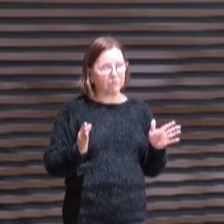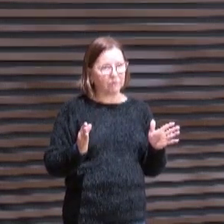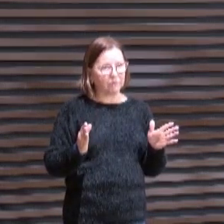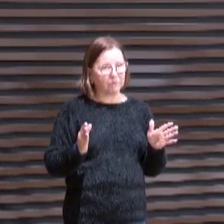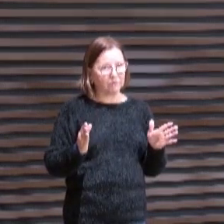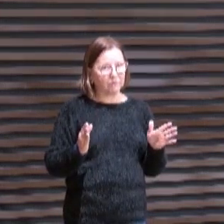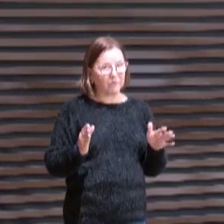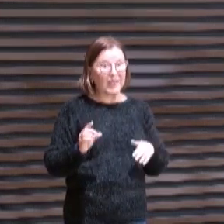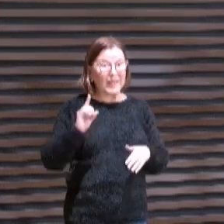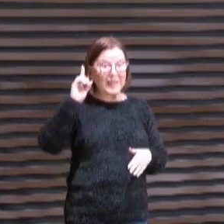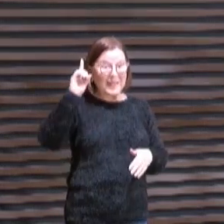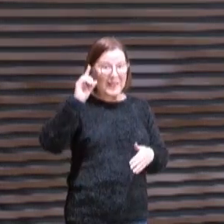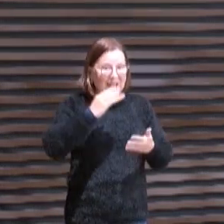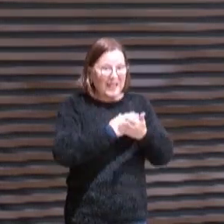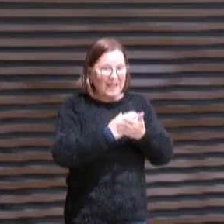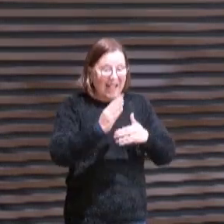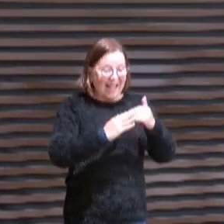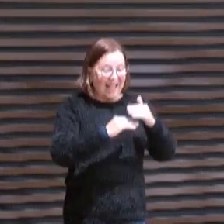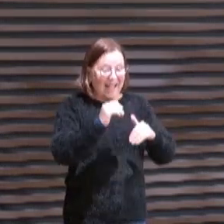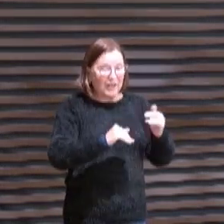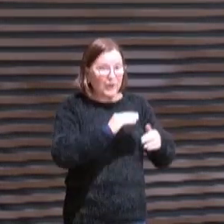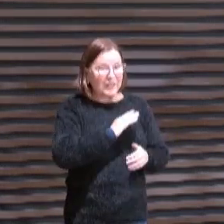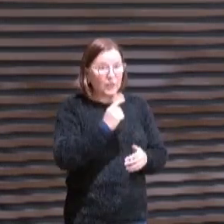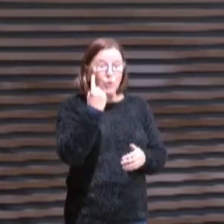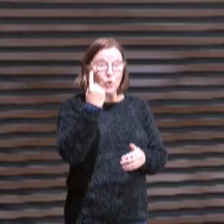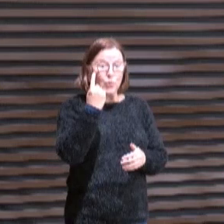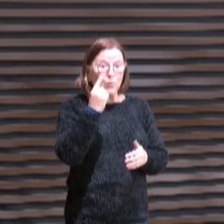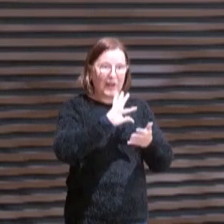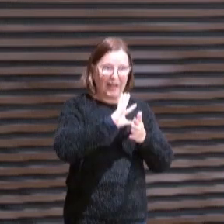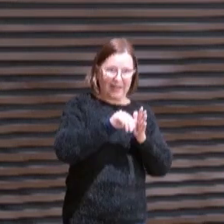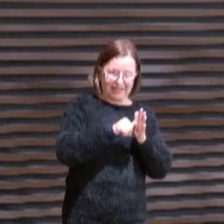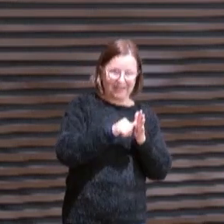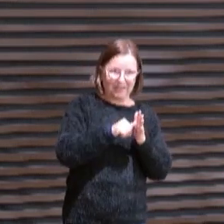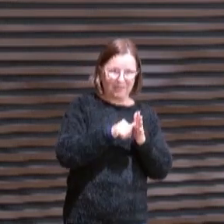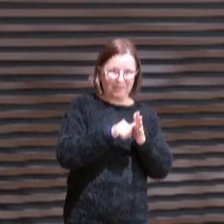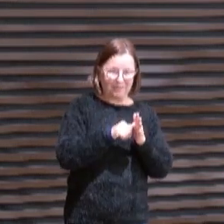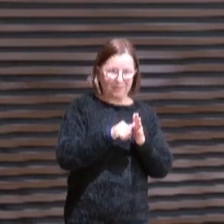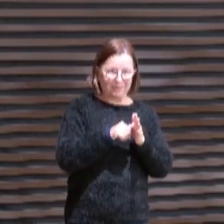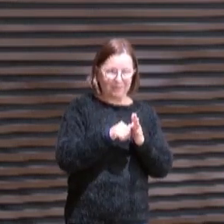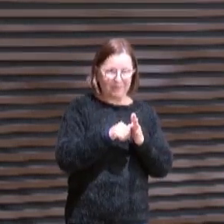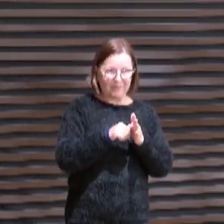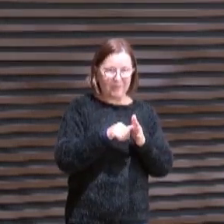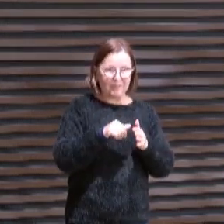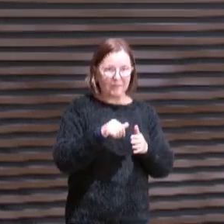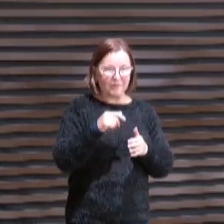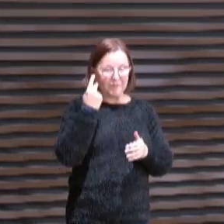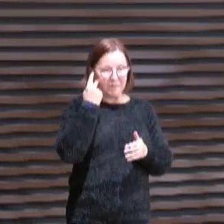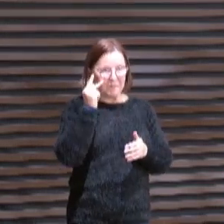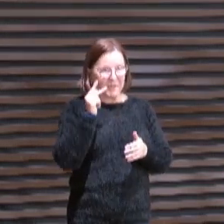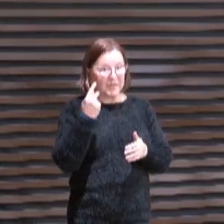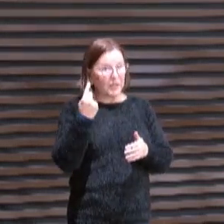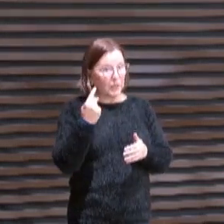Deus começou a trabalhar no coração de um ladrão para que a sua maldição morresse. Ele